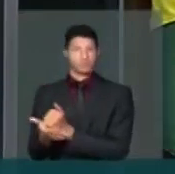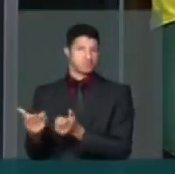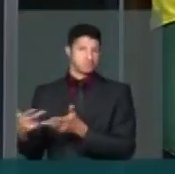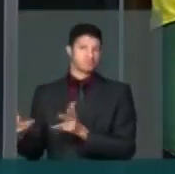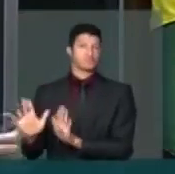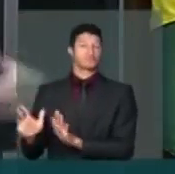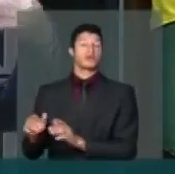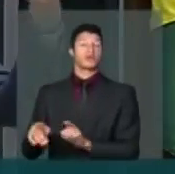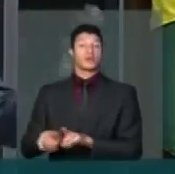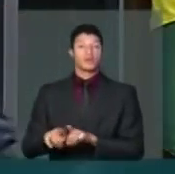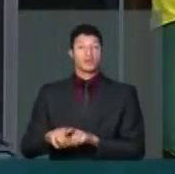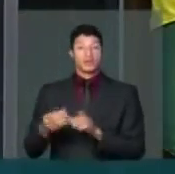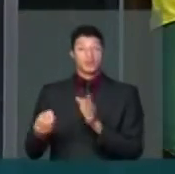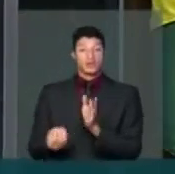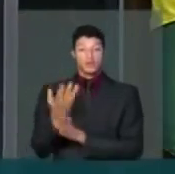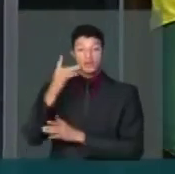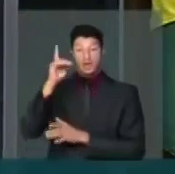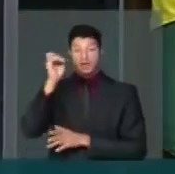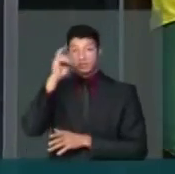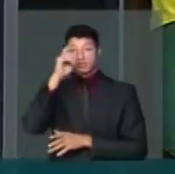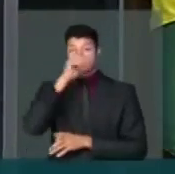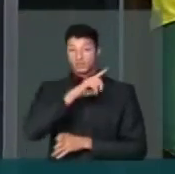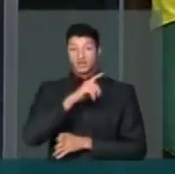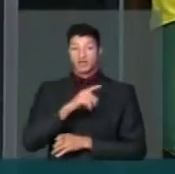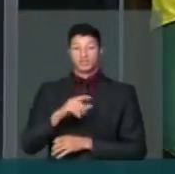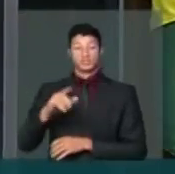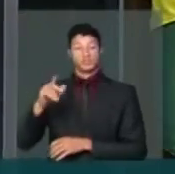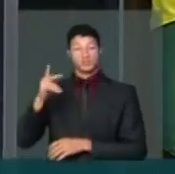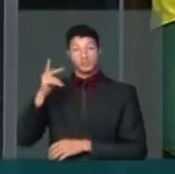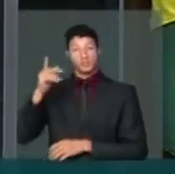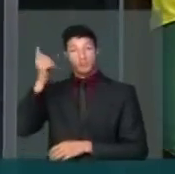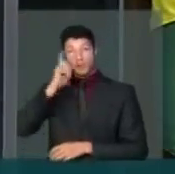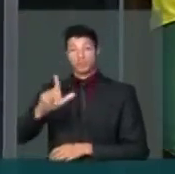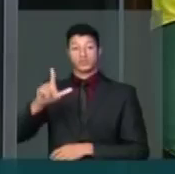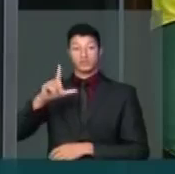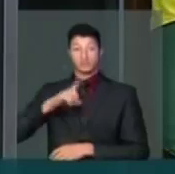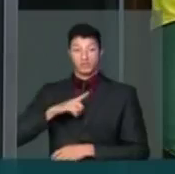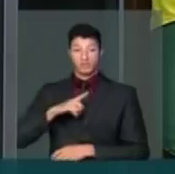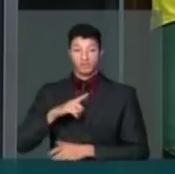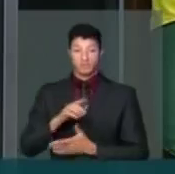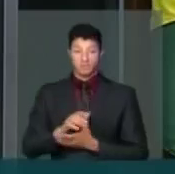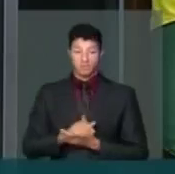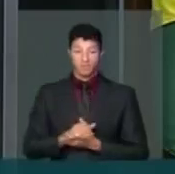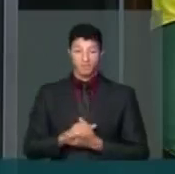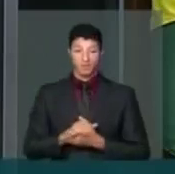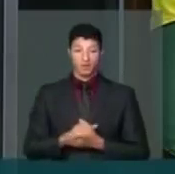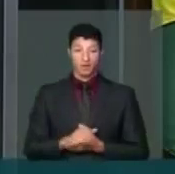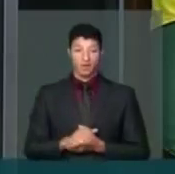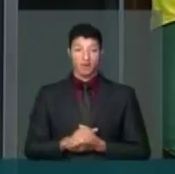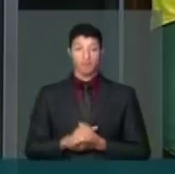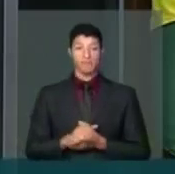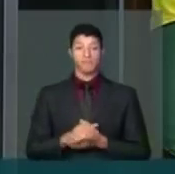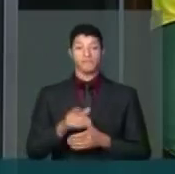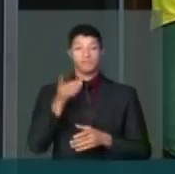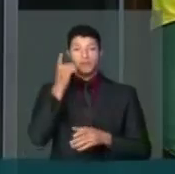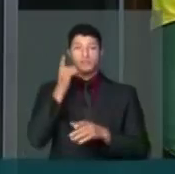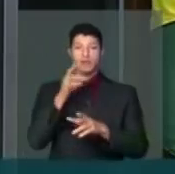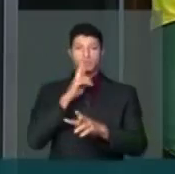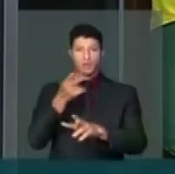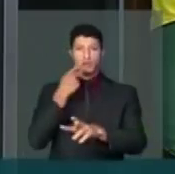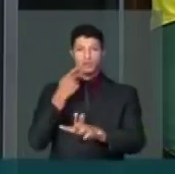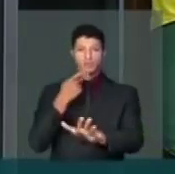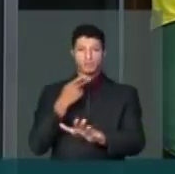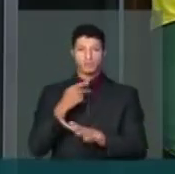assim: criar dificuldade para obter facilidade. Pois não, deputado? Pois não, deputado?